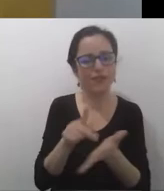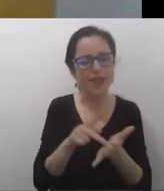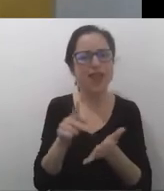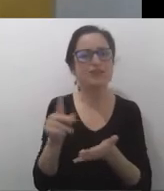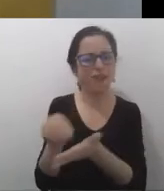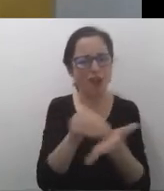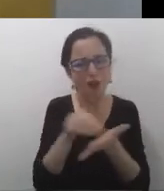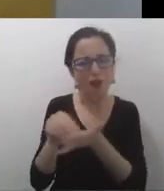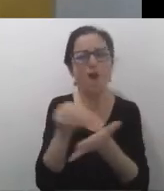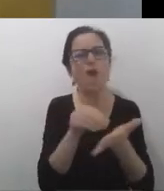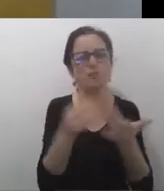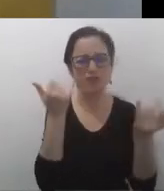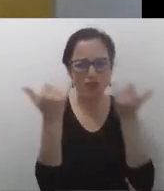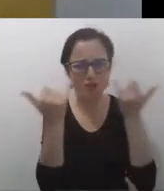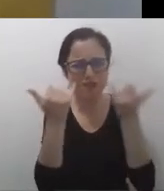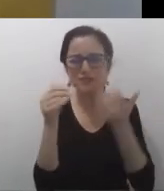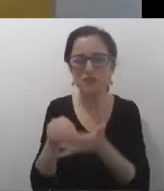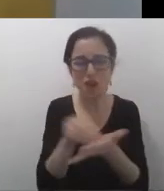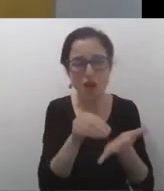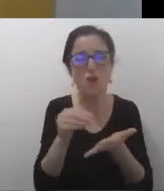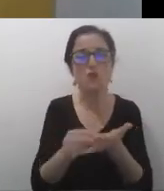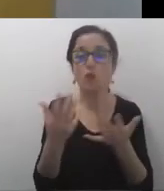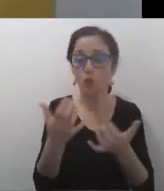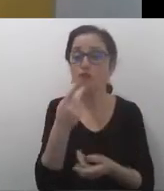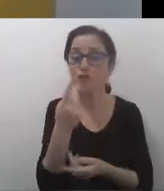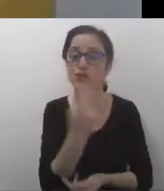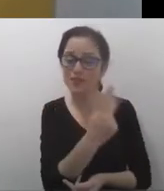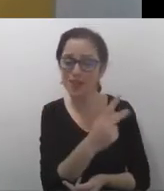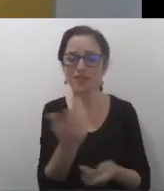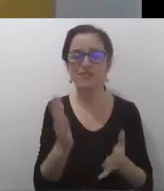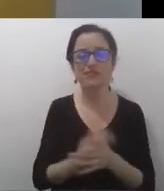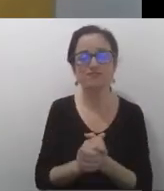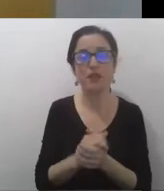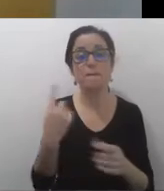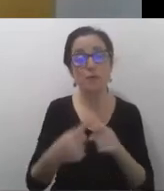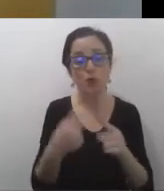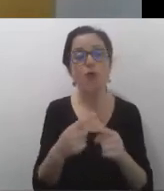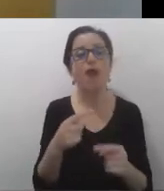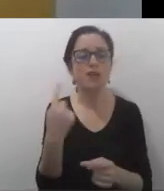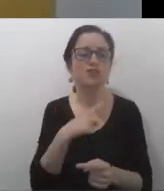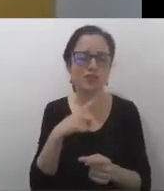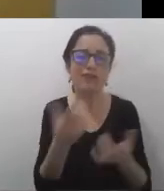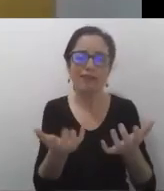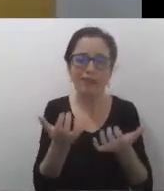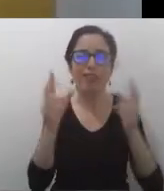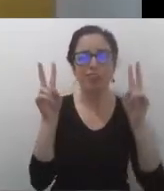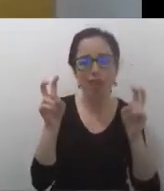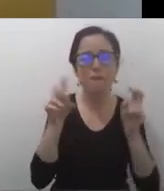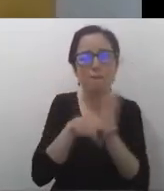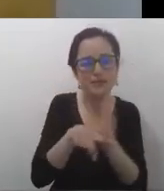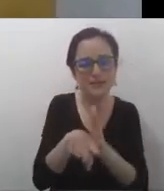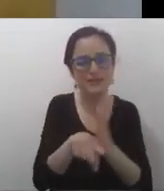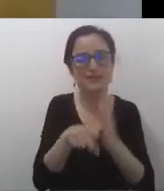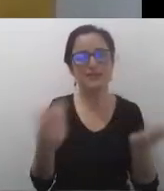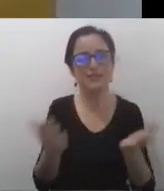na verdade, eu acho que tem muitas lacunas a serem preenchidas. Eu quero falar delas aqui, porque se tiver gente querendo um tema de